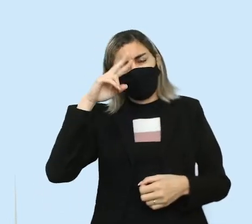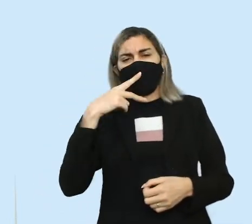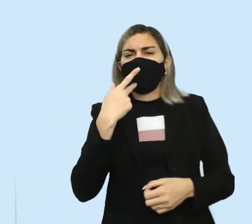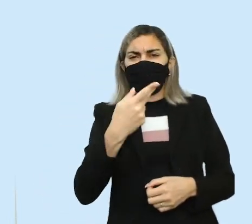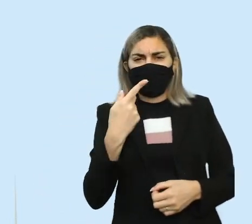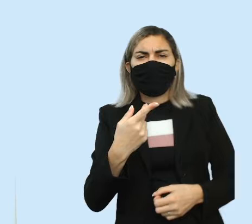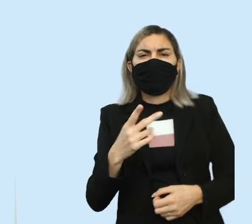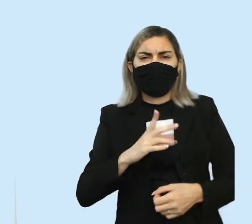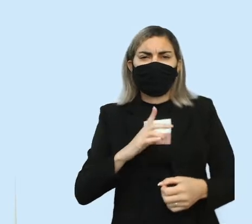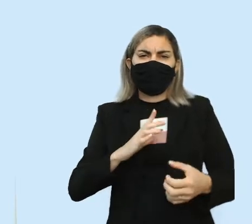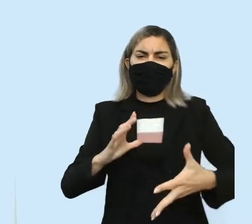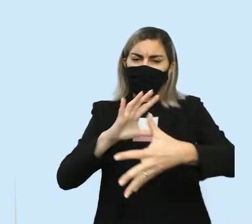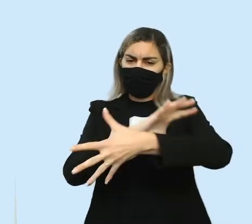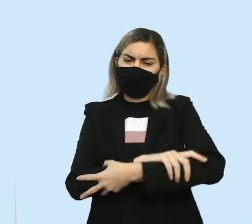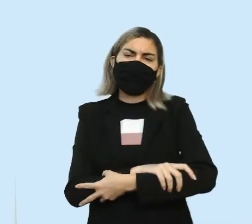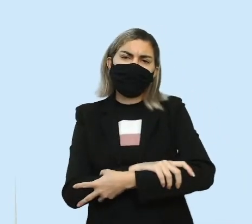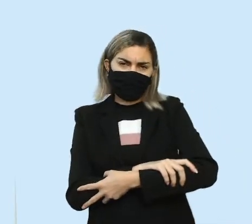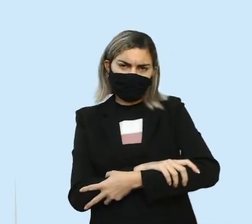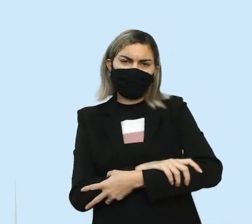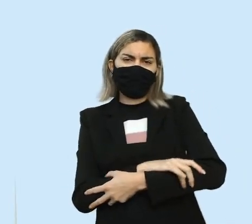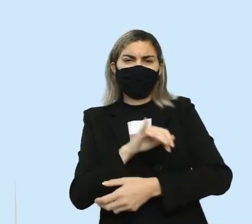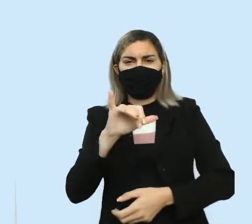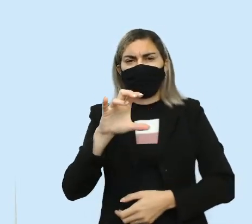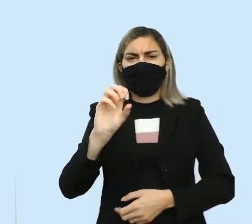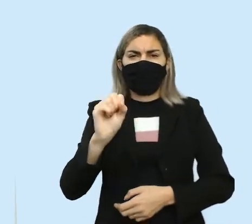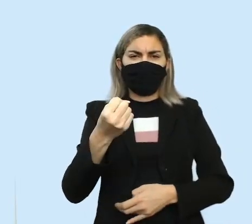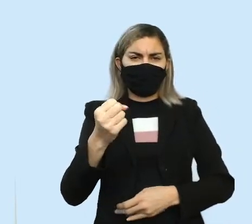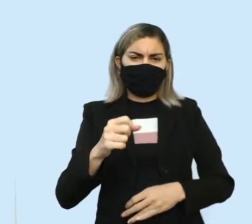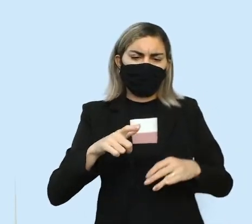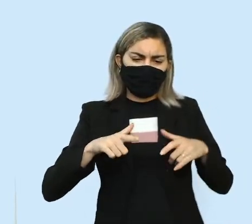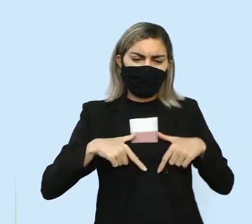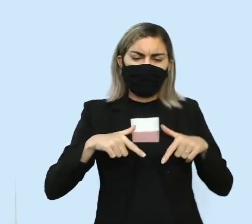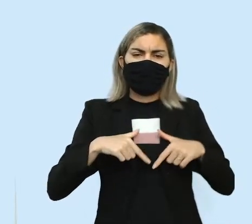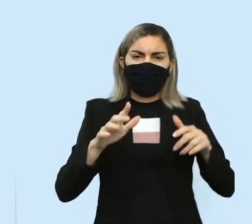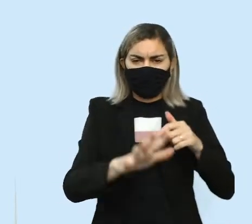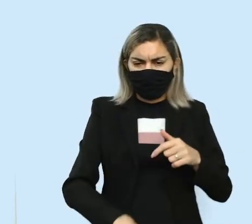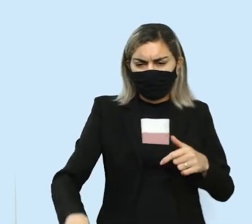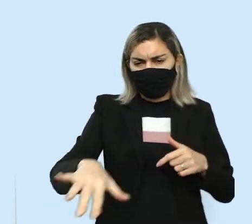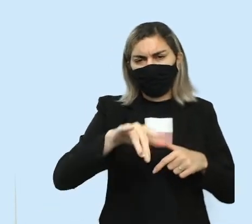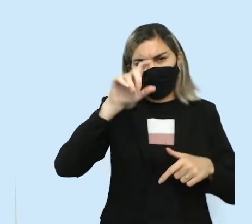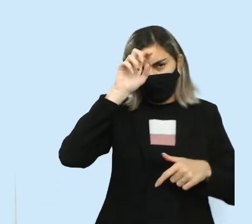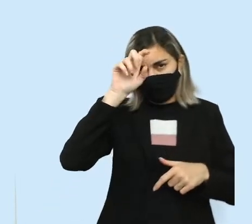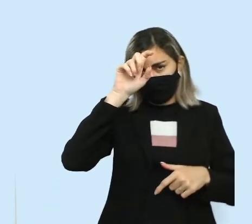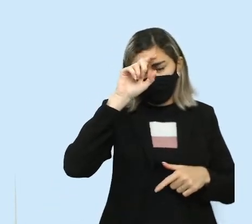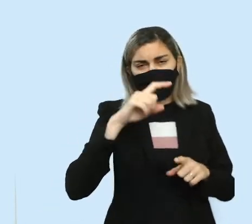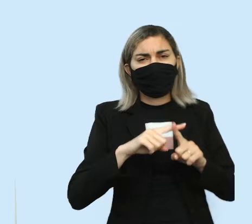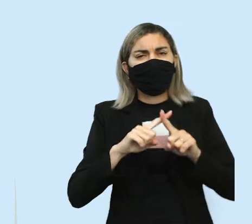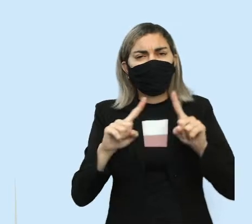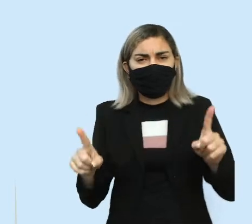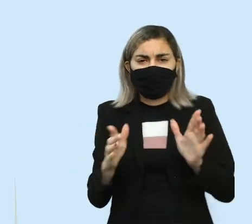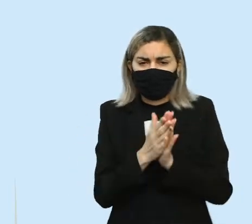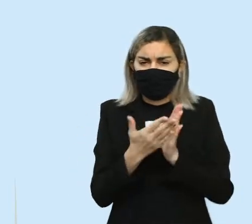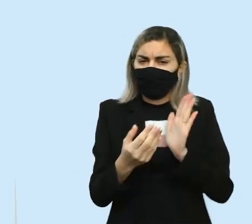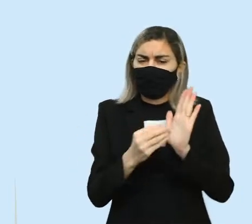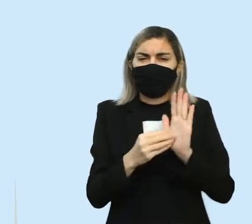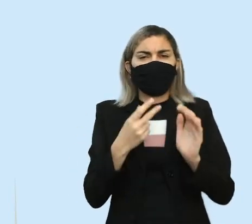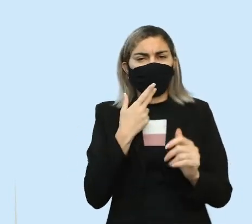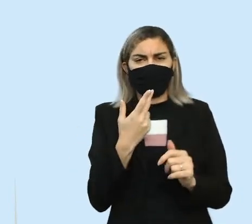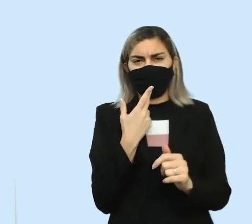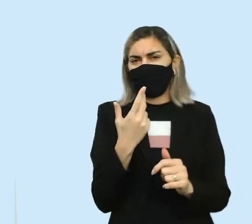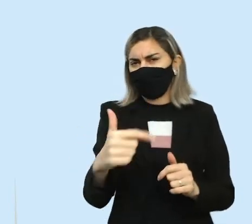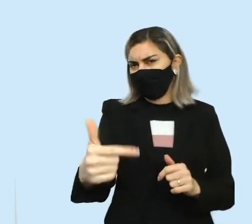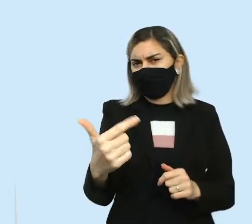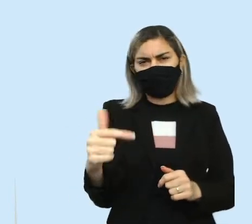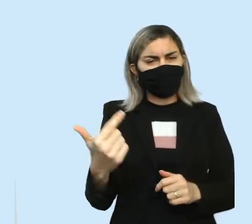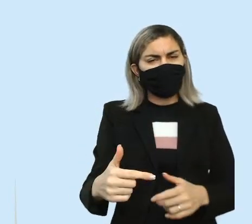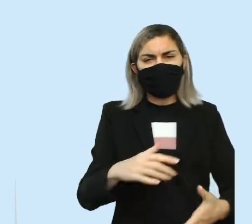que houve uma parceria entre Ixos e hebreus nessa região do Egito. Mas, biblicamente falando, a gente pode dizer aqui que não